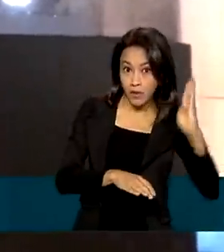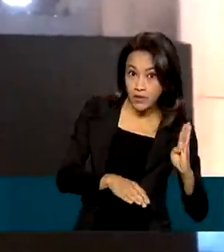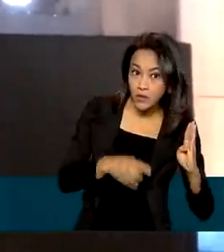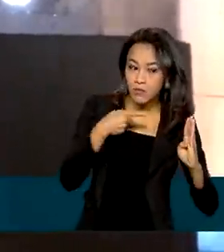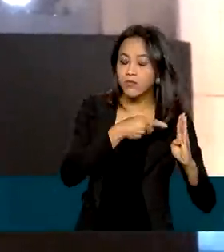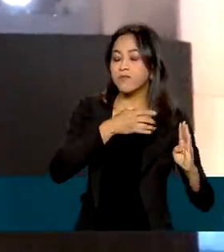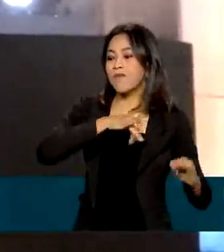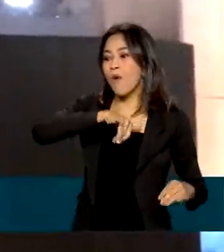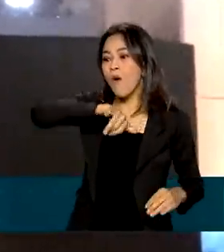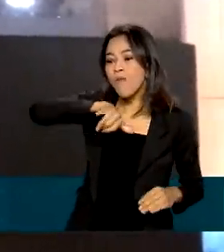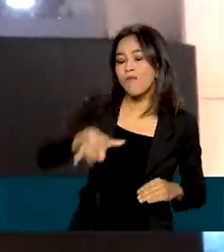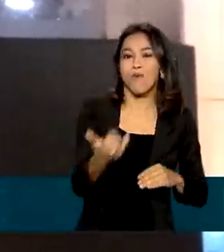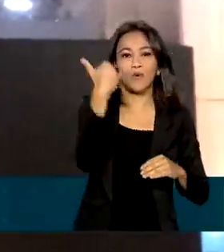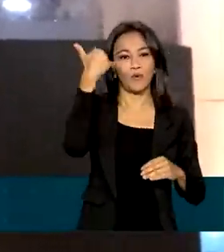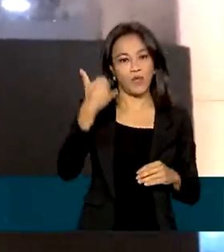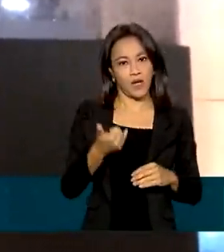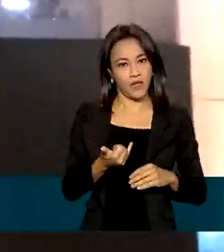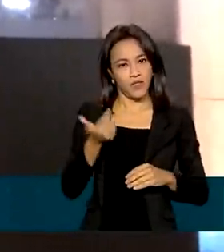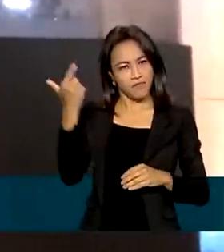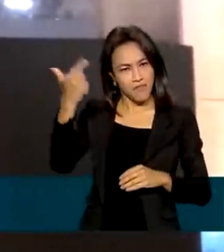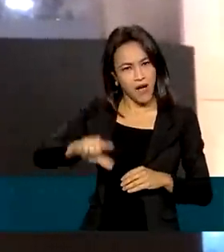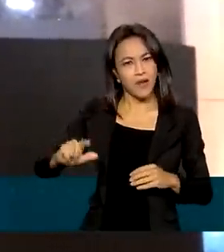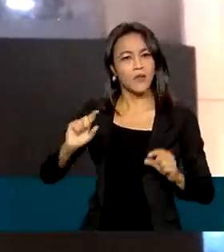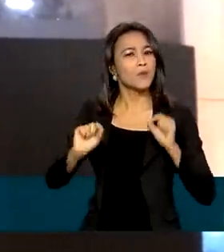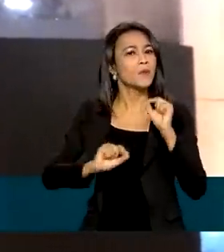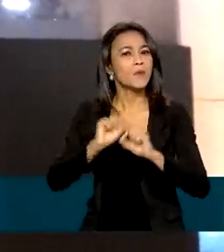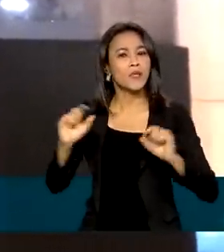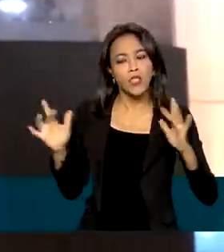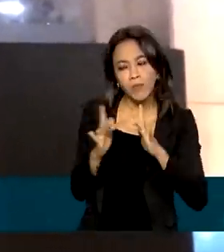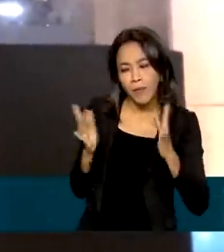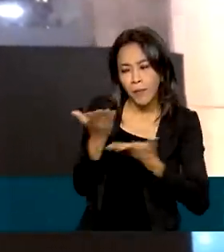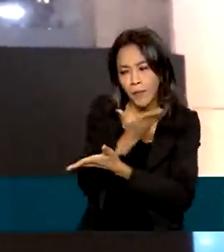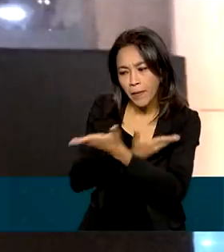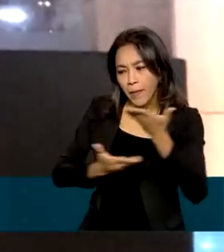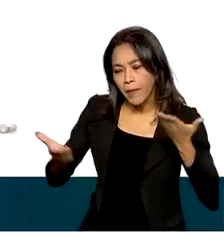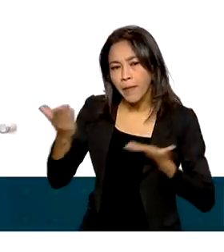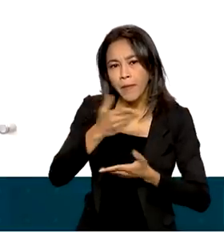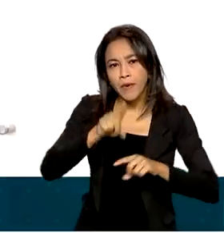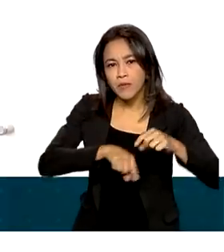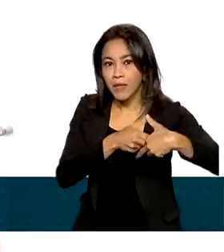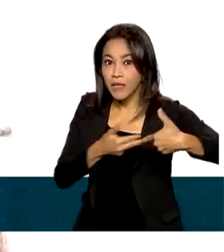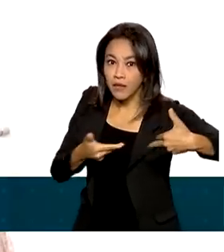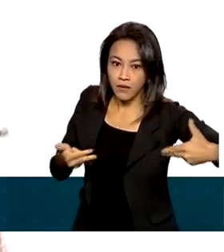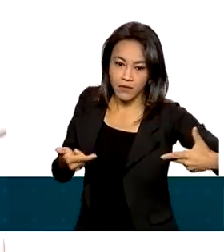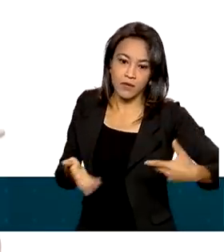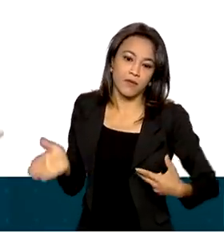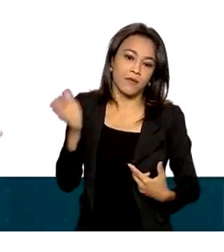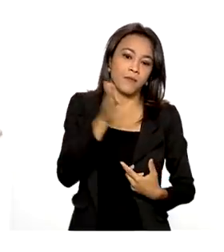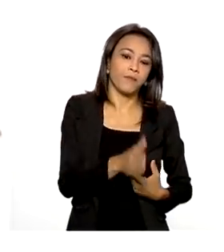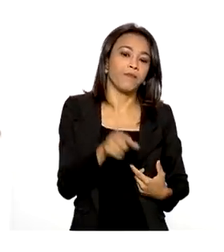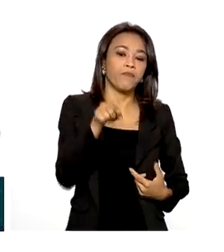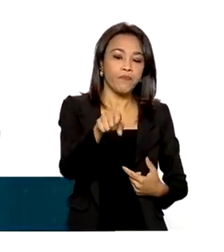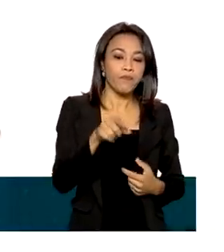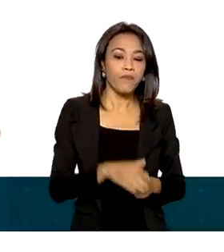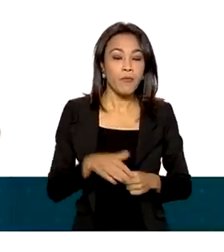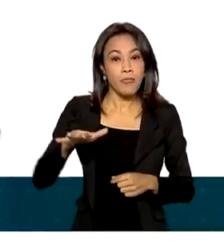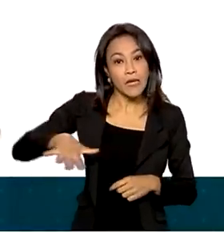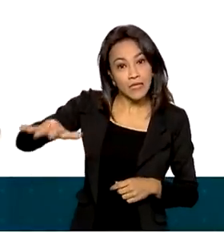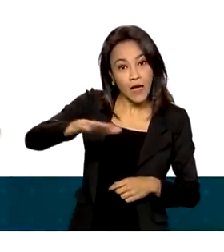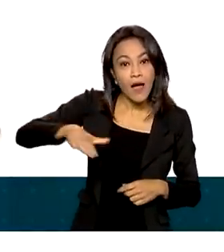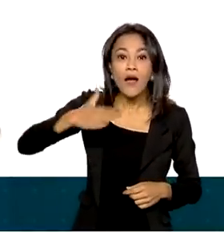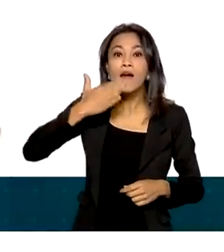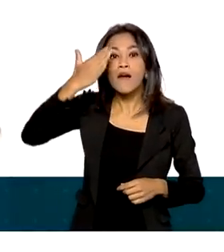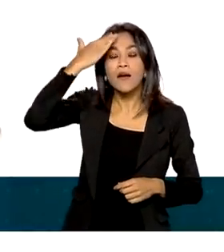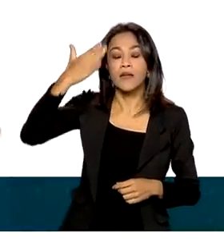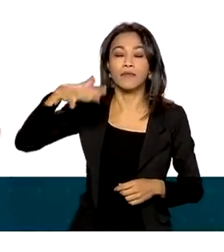grande oportunidade de ampliar e variar os itens de exportação. Emirados Árabes e Dubai, particularmente, têm se posicionado aí como um